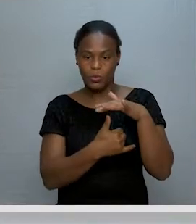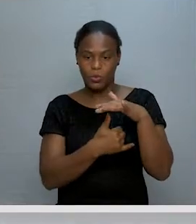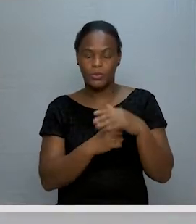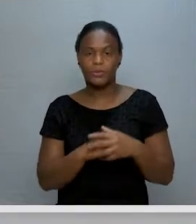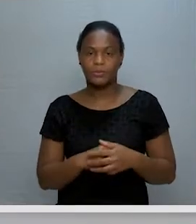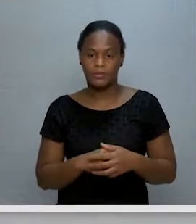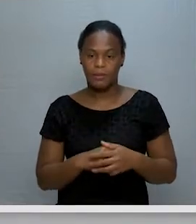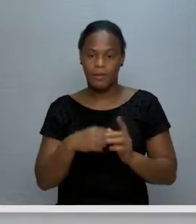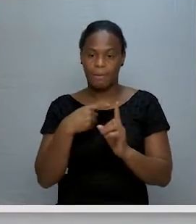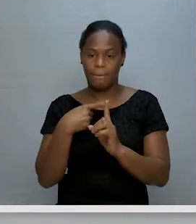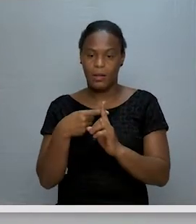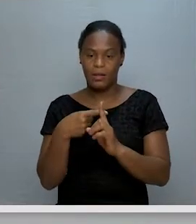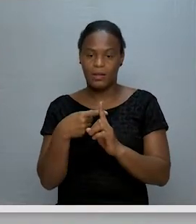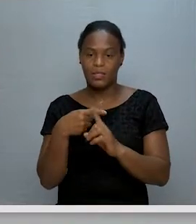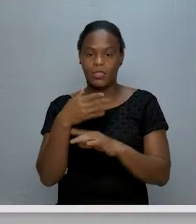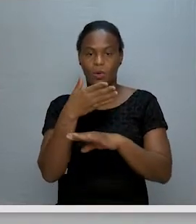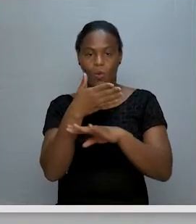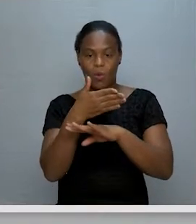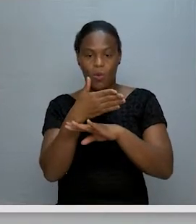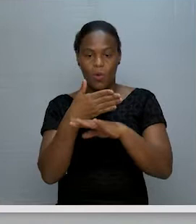meios mais